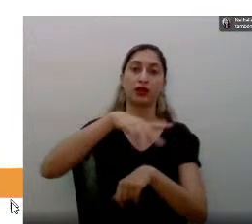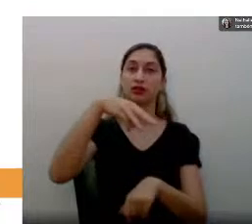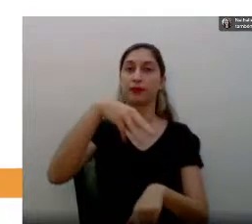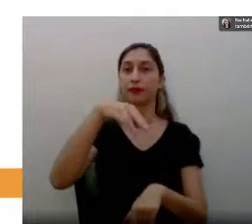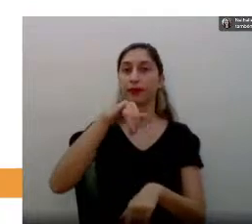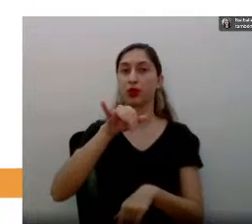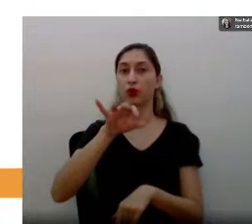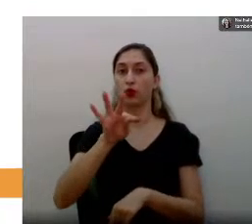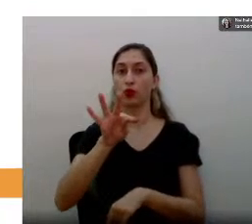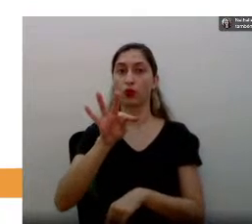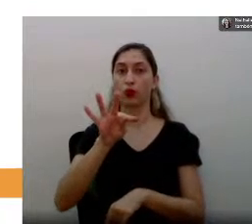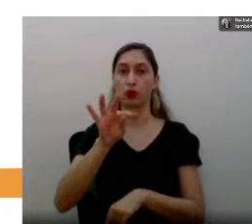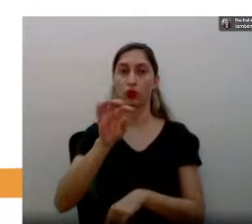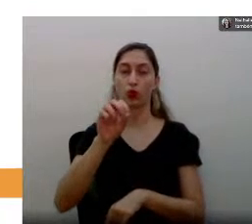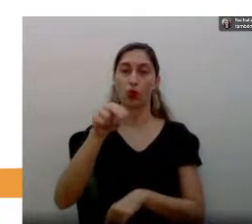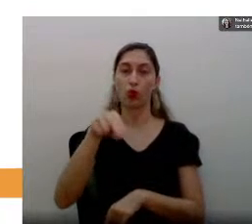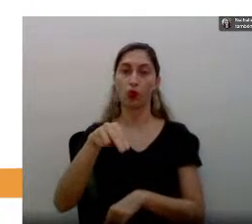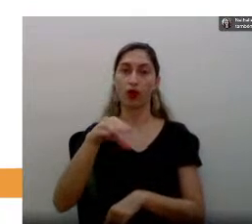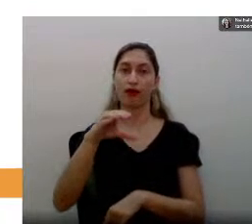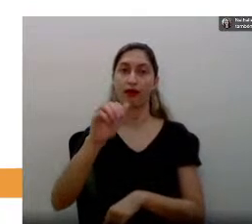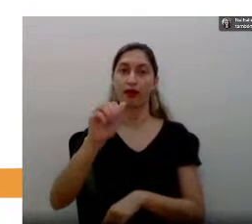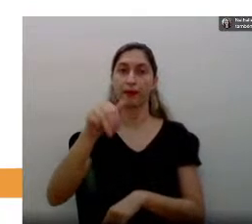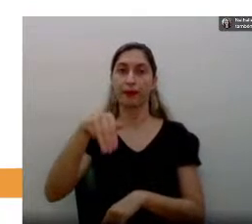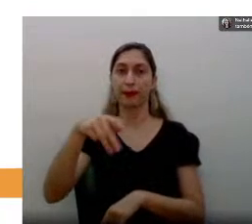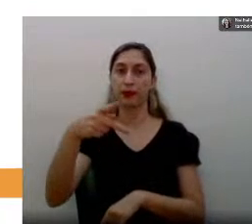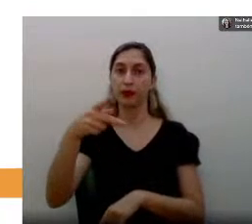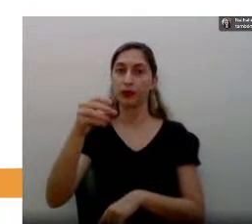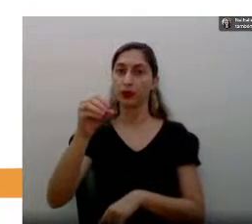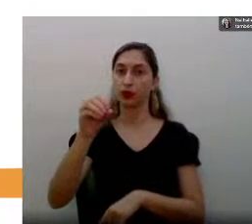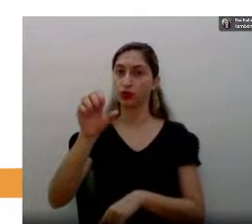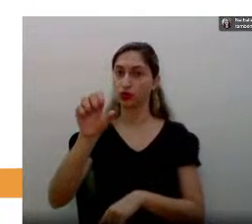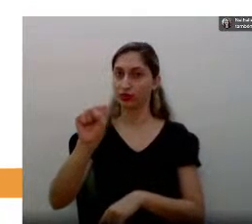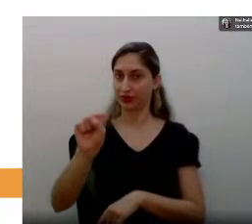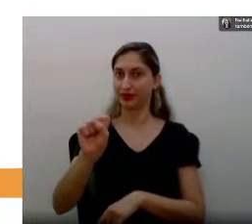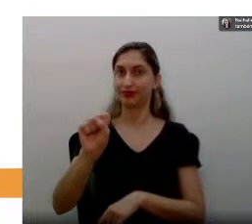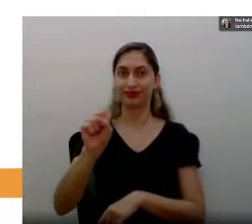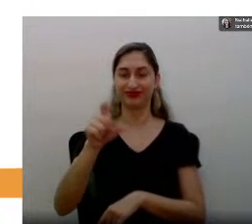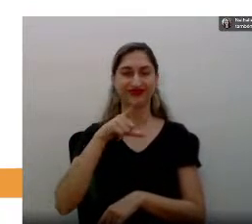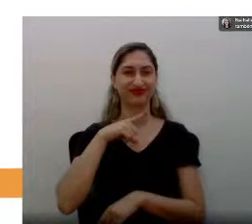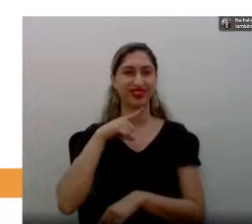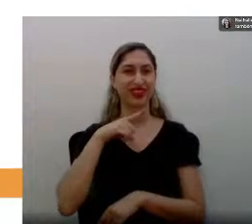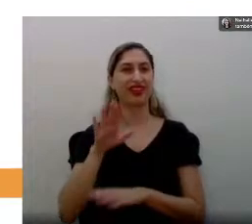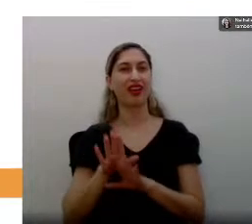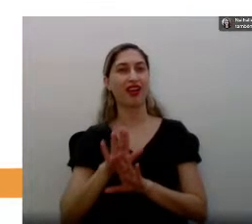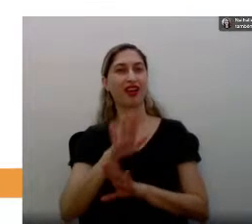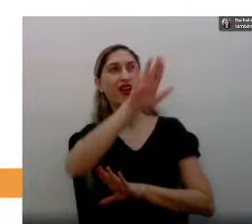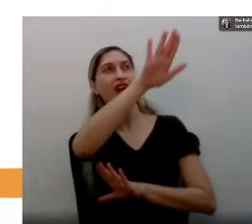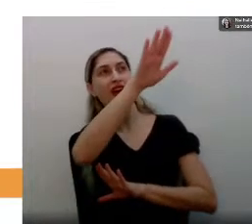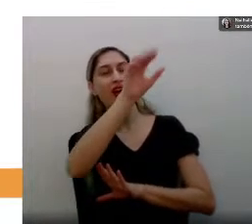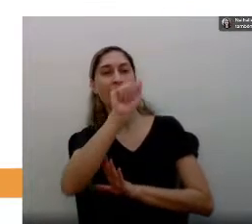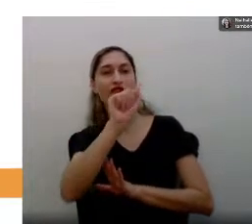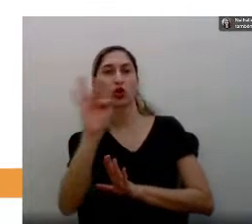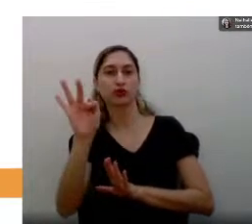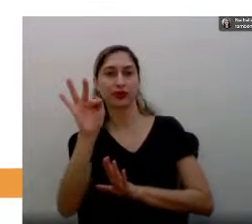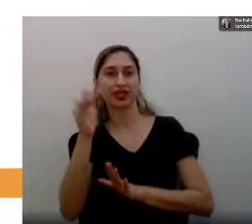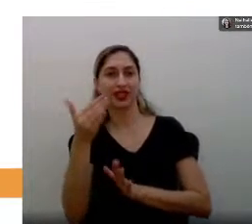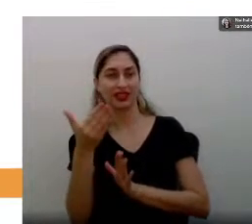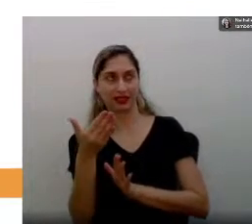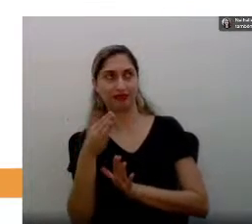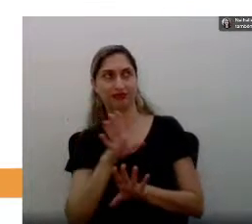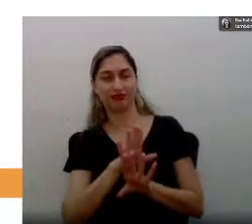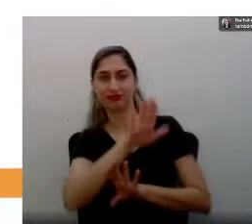é então aqui a gente tem a Praça Milton Campos ele subir eu tenho ali para quem é daqui de Belo Horizonte